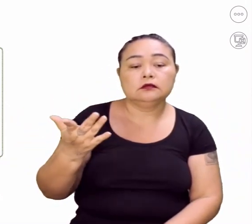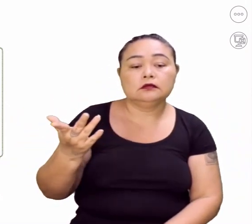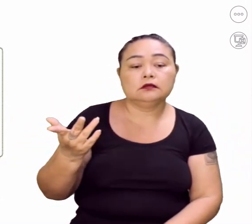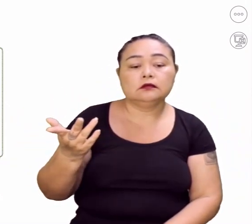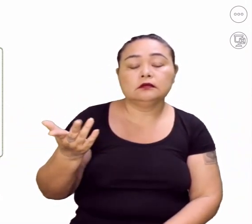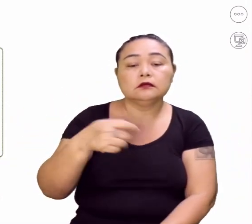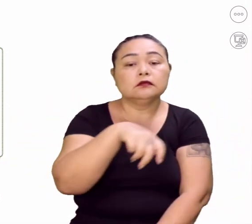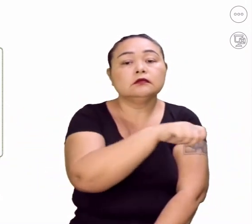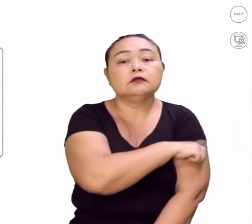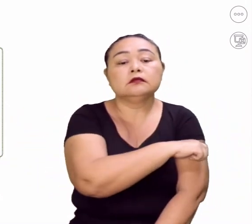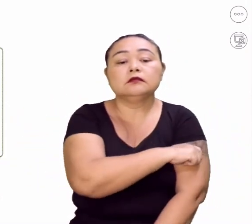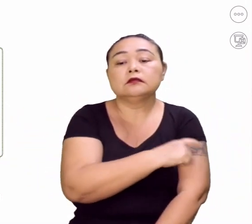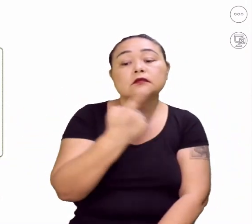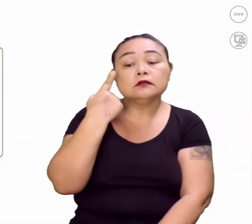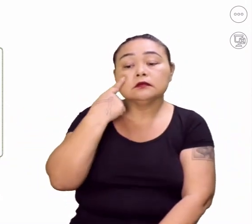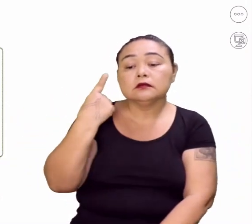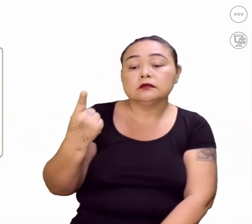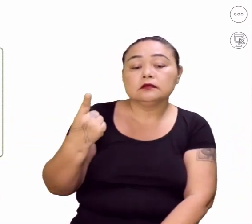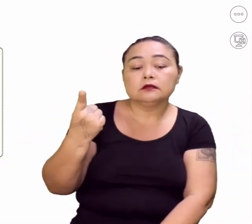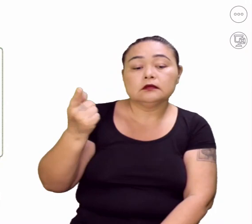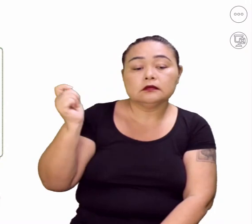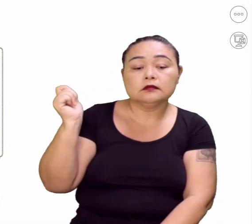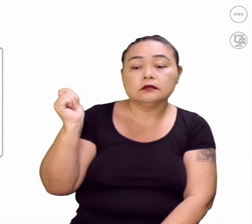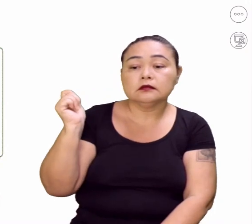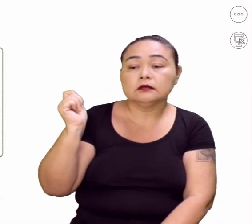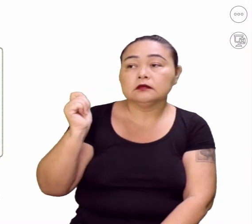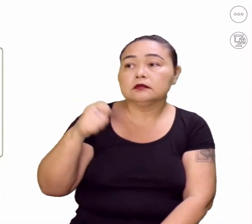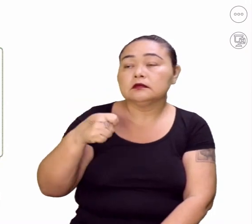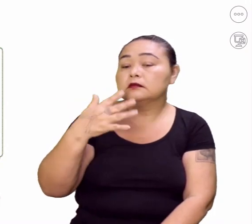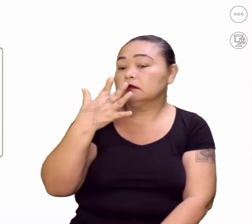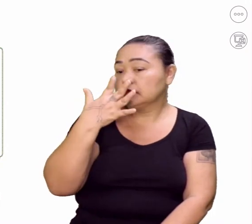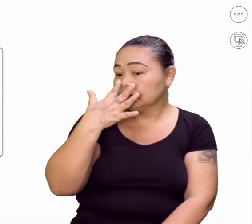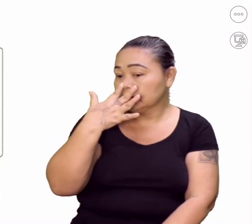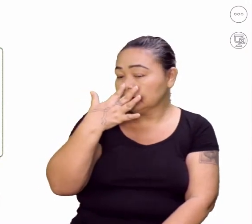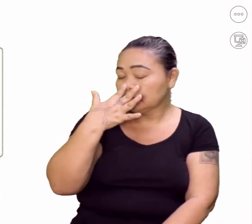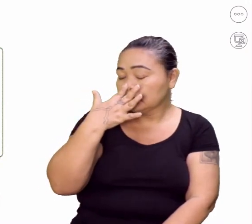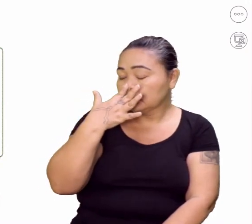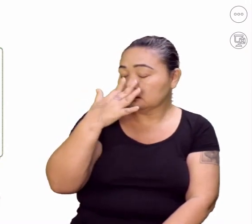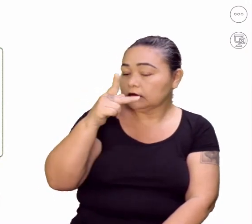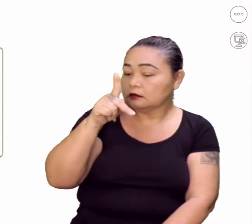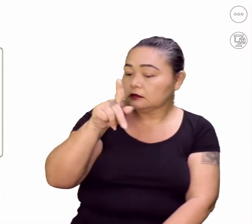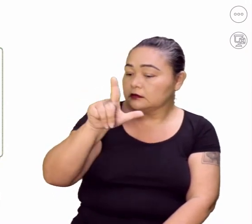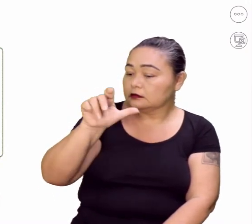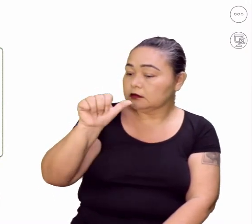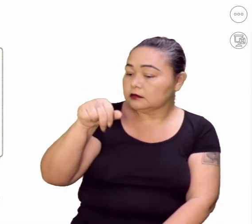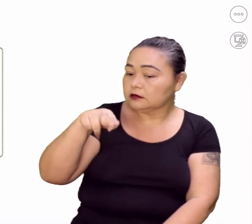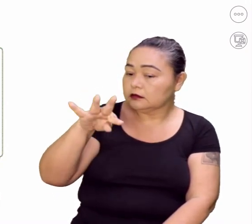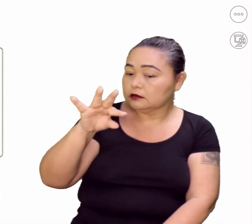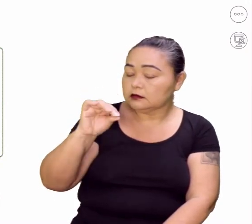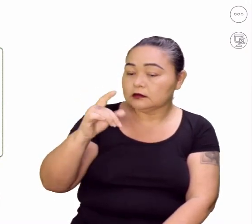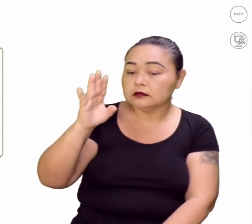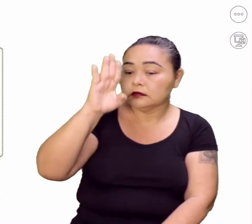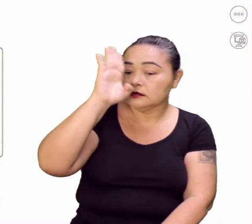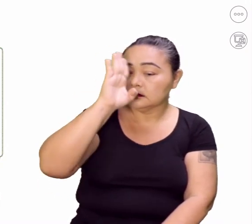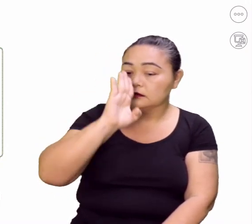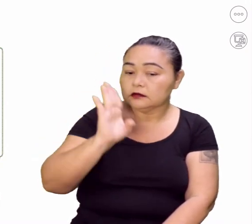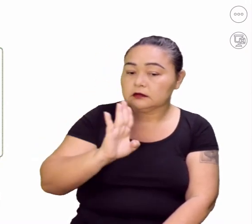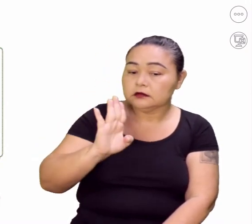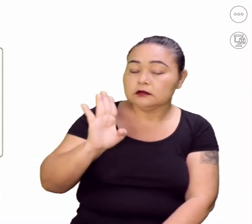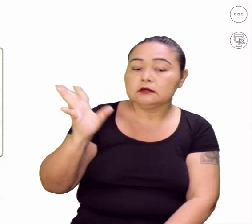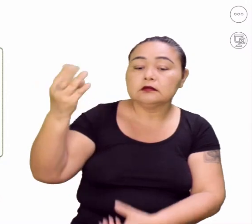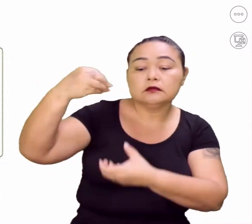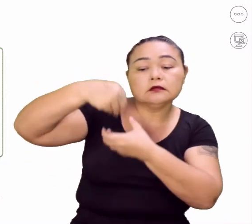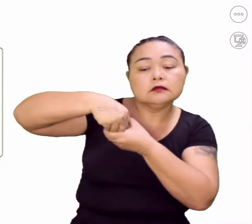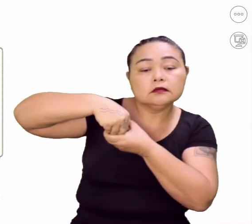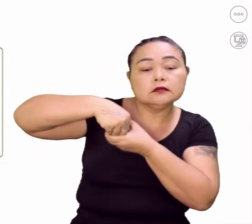só, o aluno tem que olhar que nós podemos observar os planaltos brasileiros,